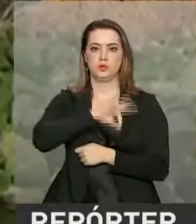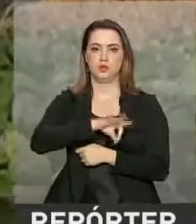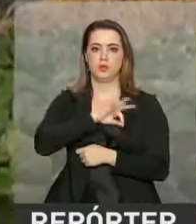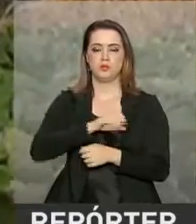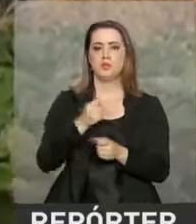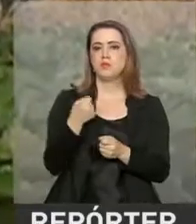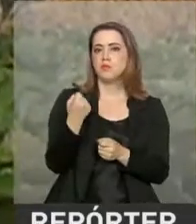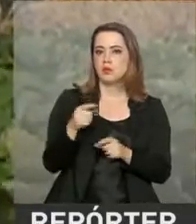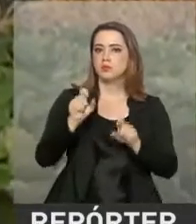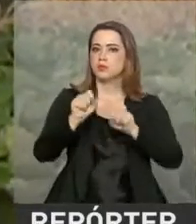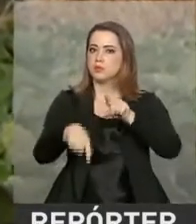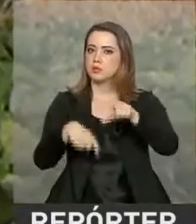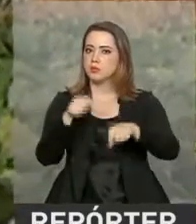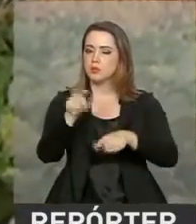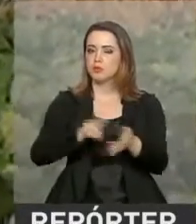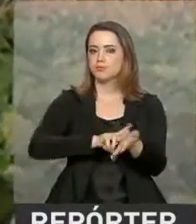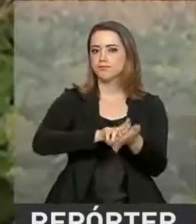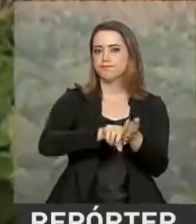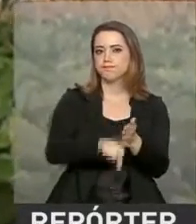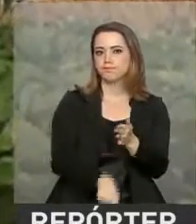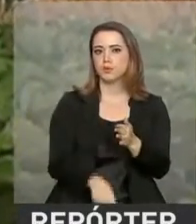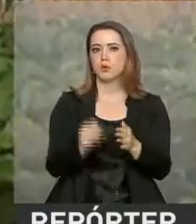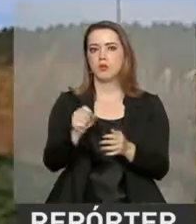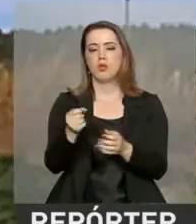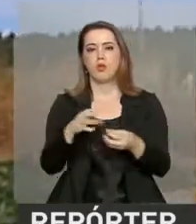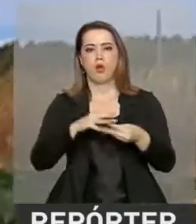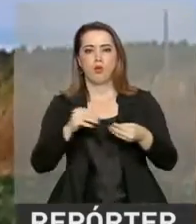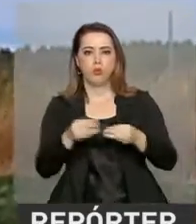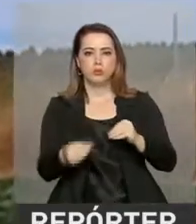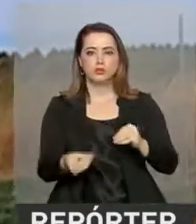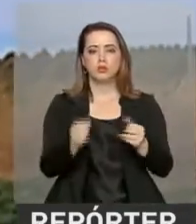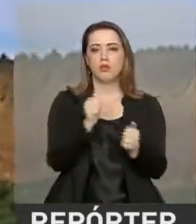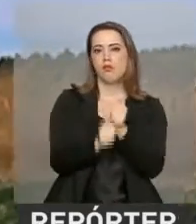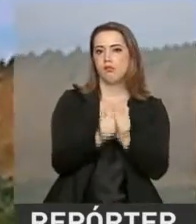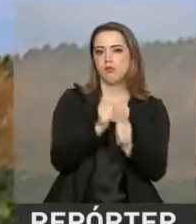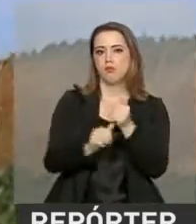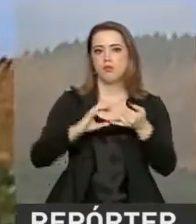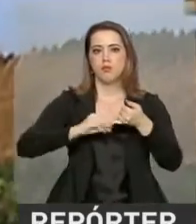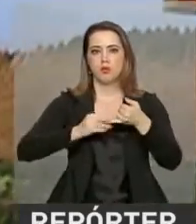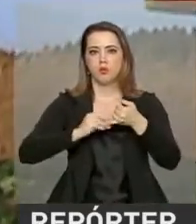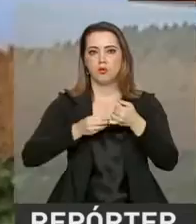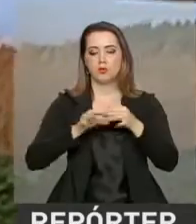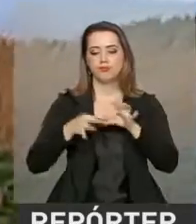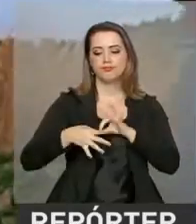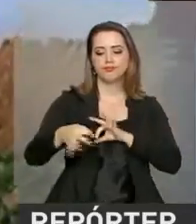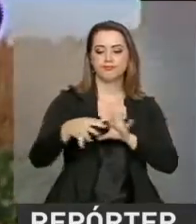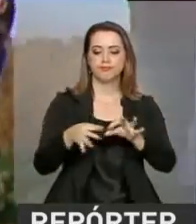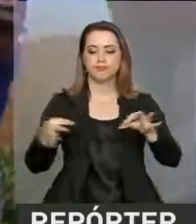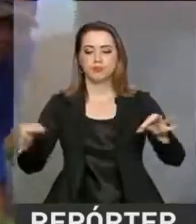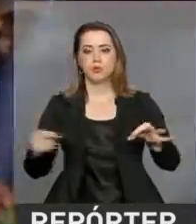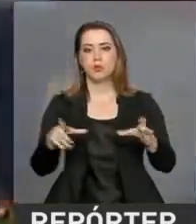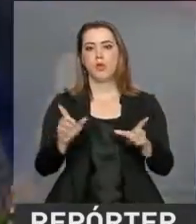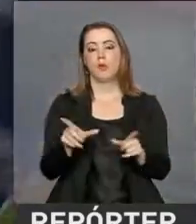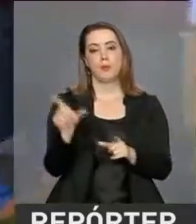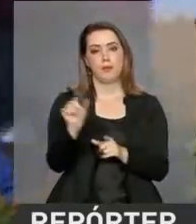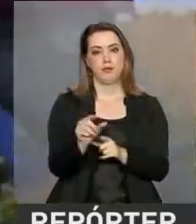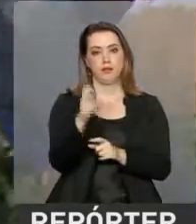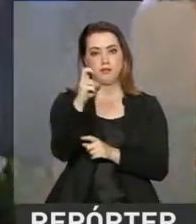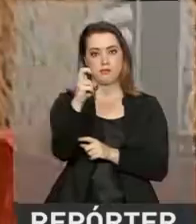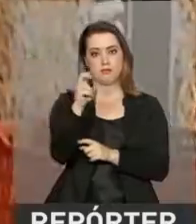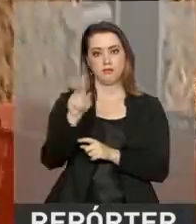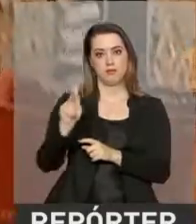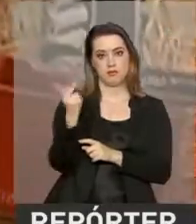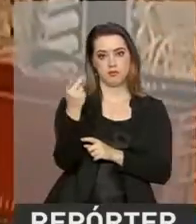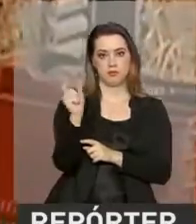arroz feijão mandioca e milho em uma área que não seja maior que 5 hectares para aderir ao programa o agricultor precisa